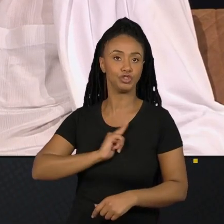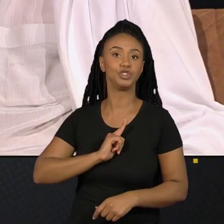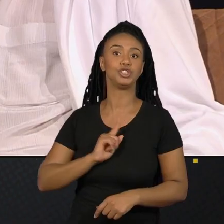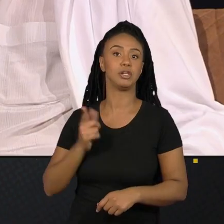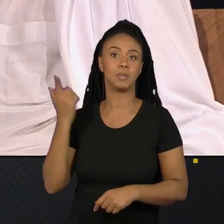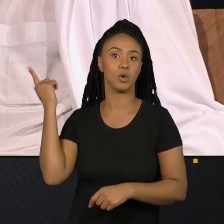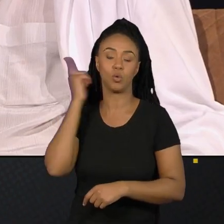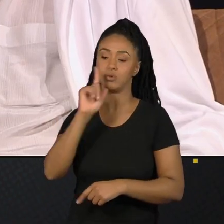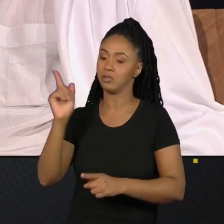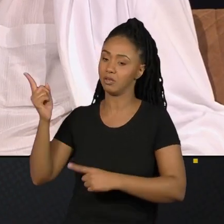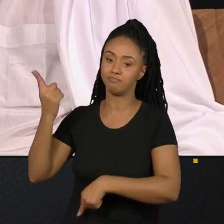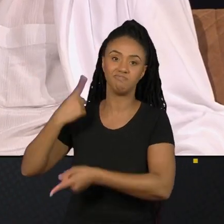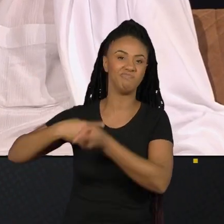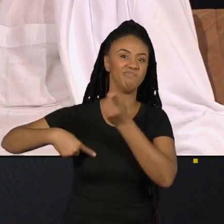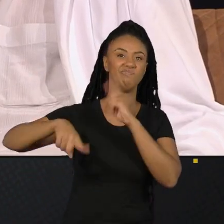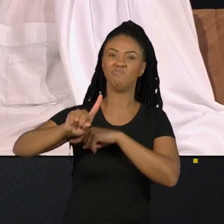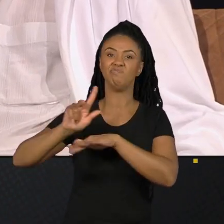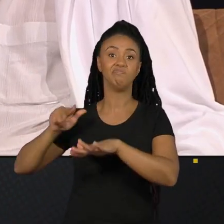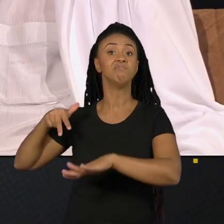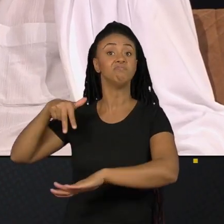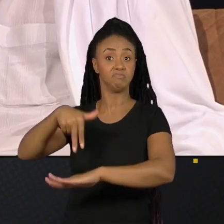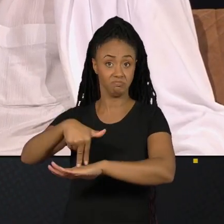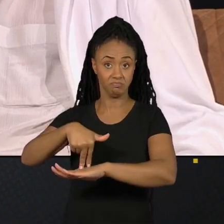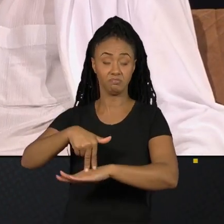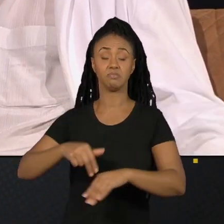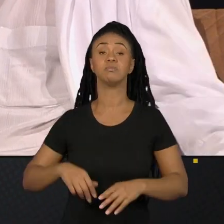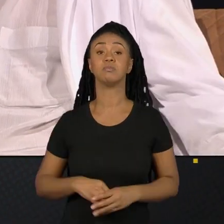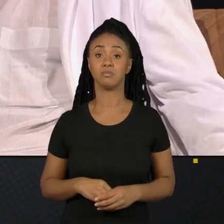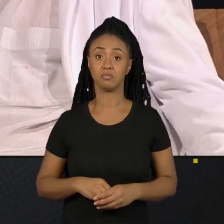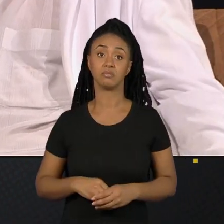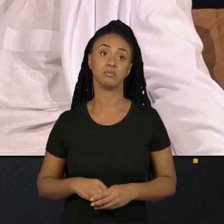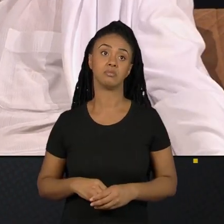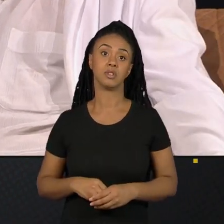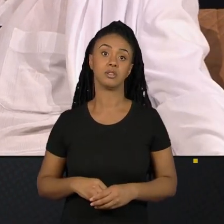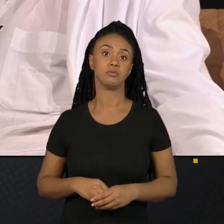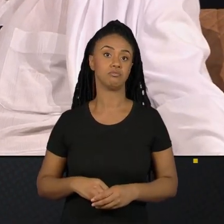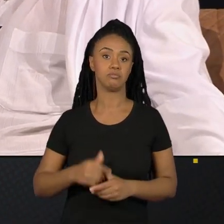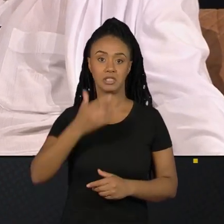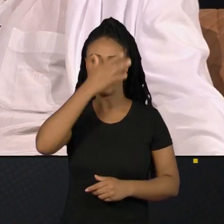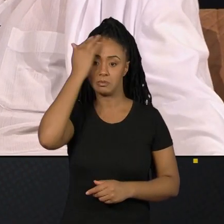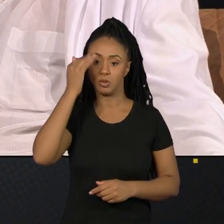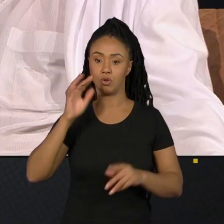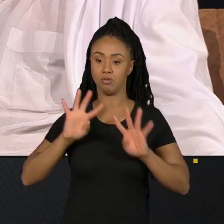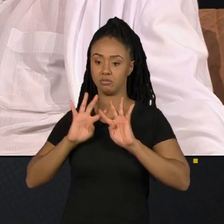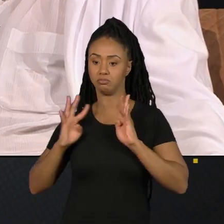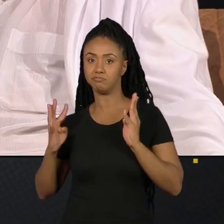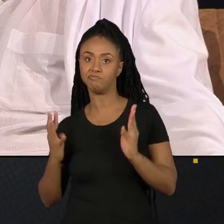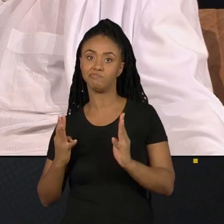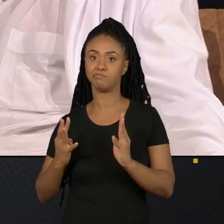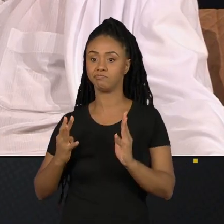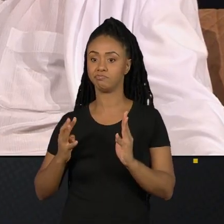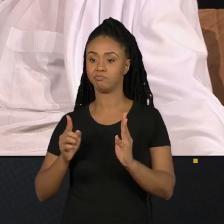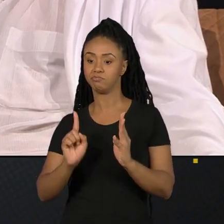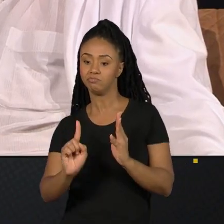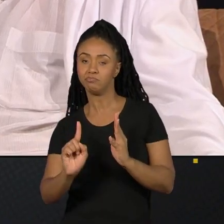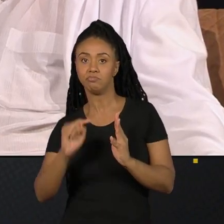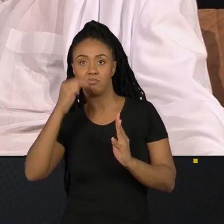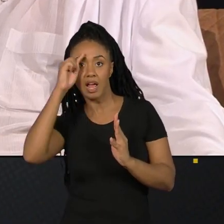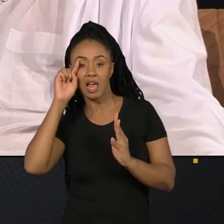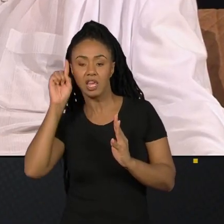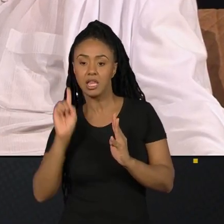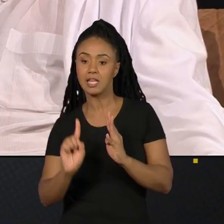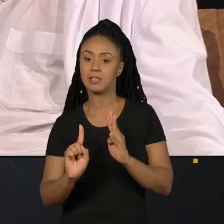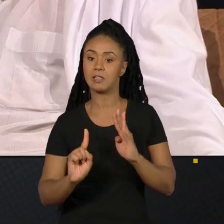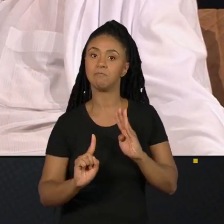para superar essa fase, né? De pessoas que tentavam colocá-la para